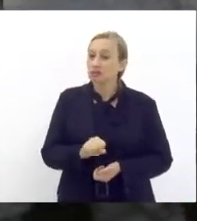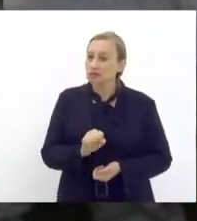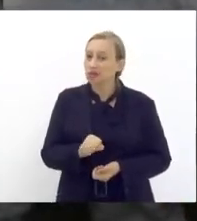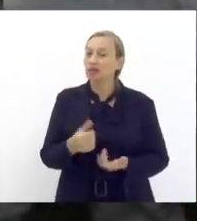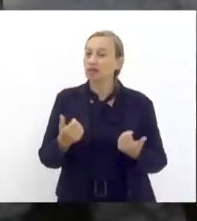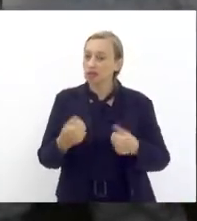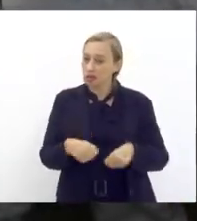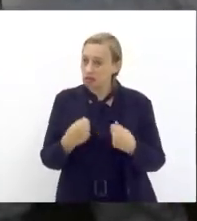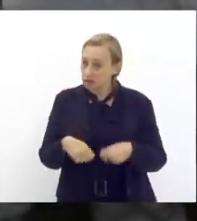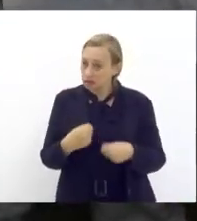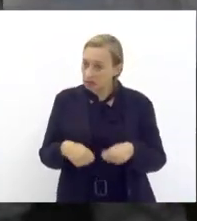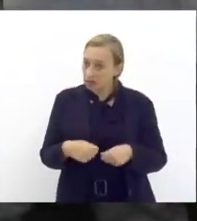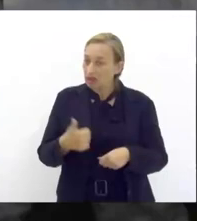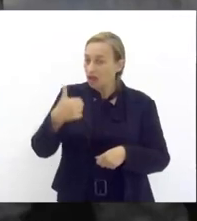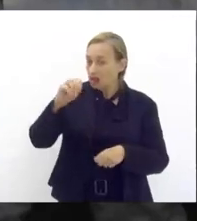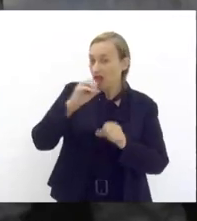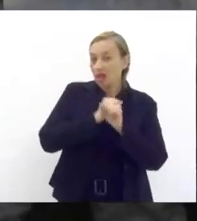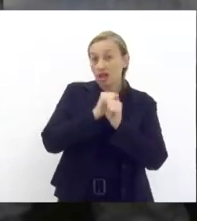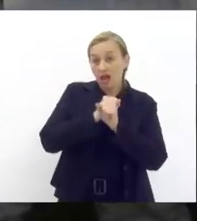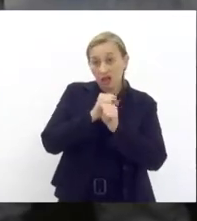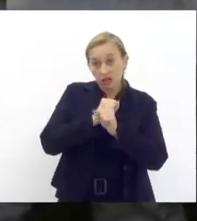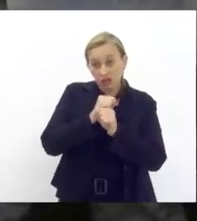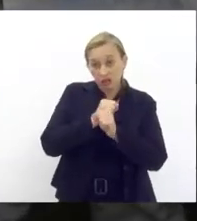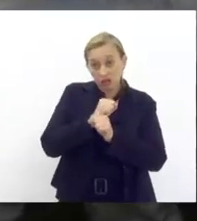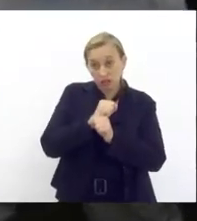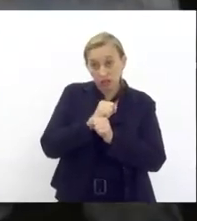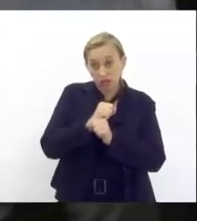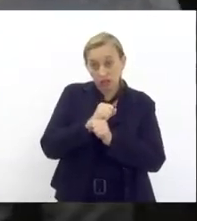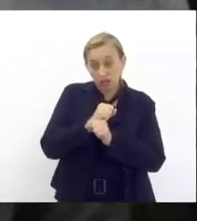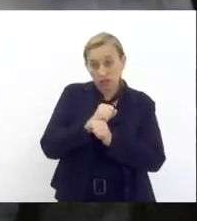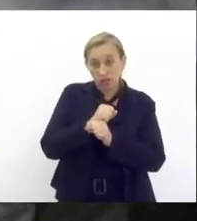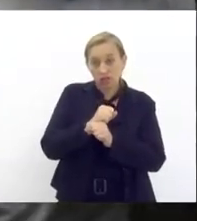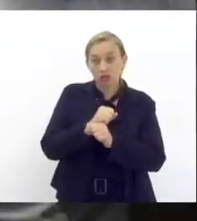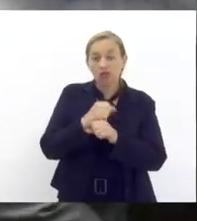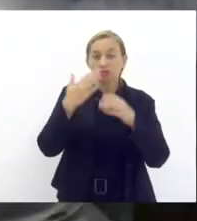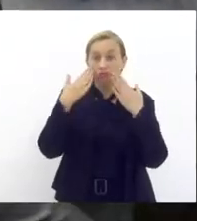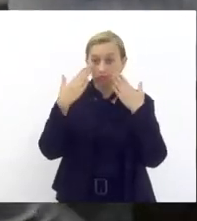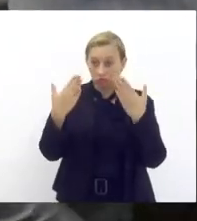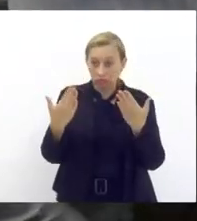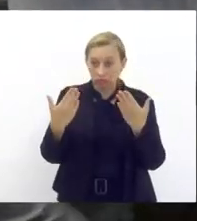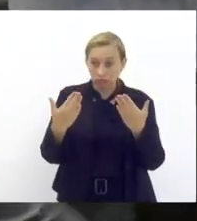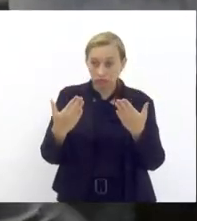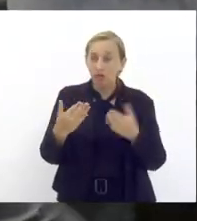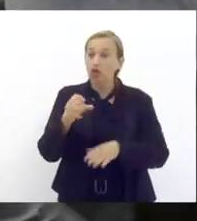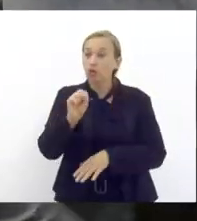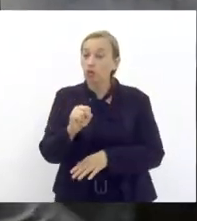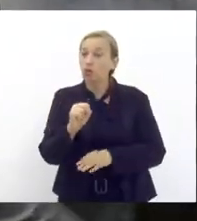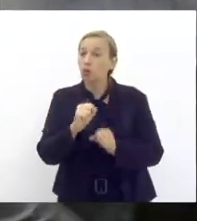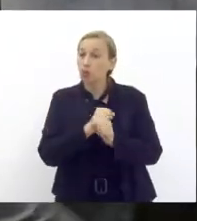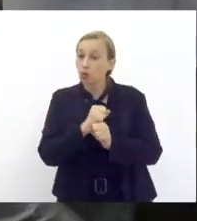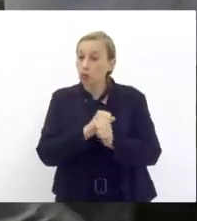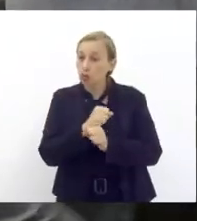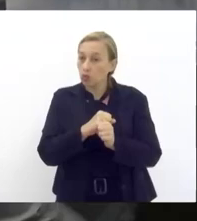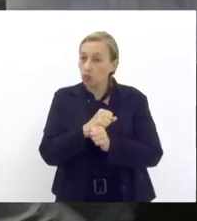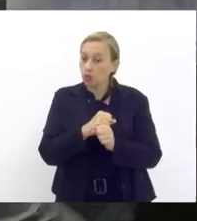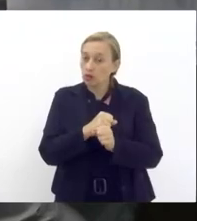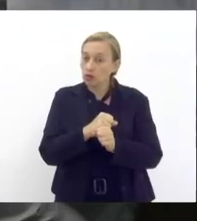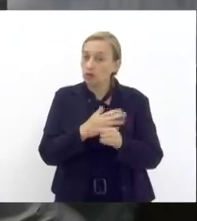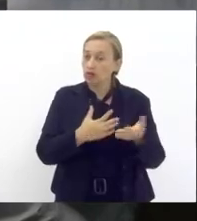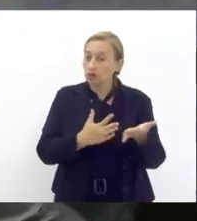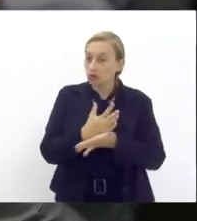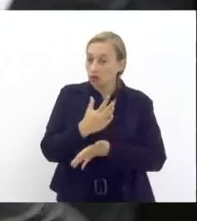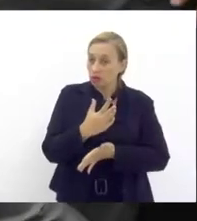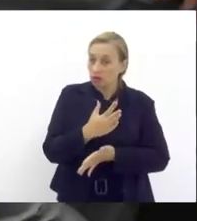encarece, decorridos 10 anos de sua apresentação e 8 anos de sua vigência,